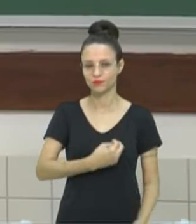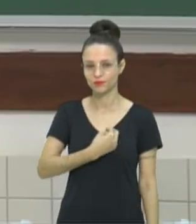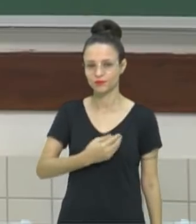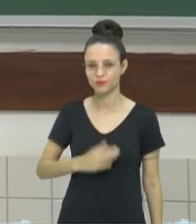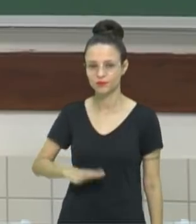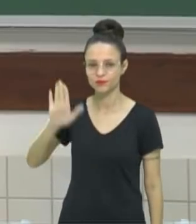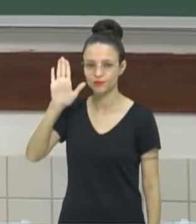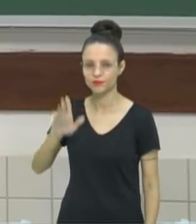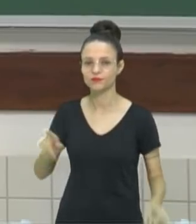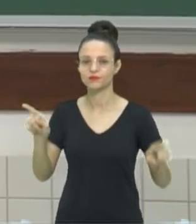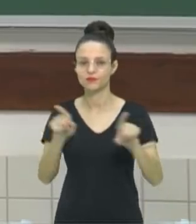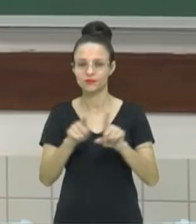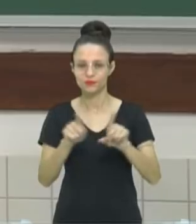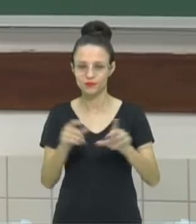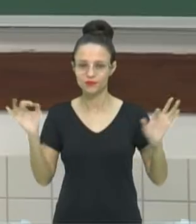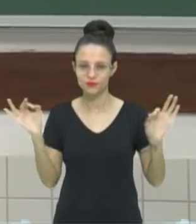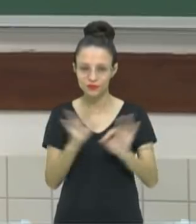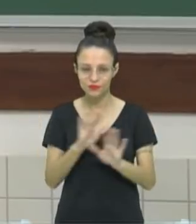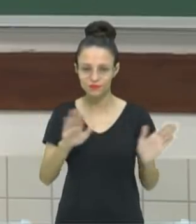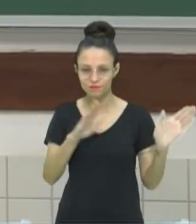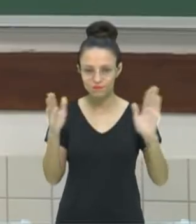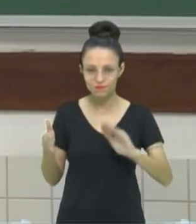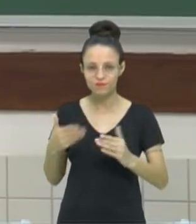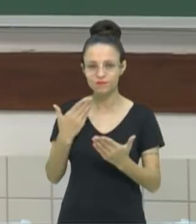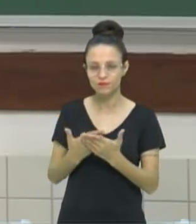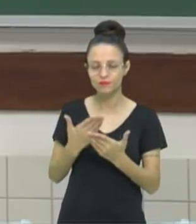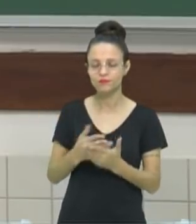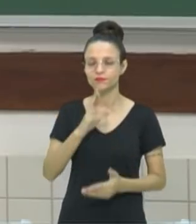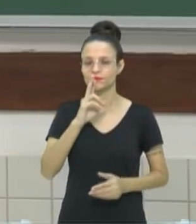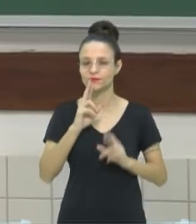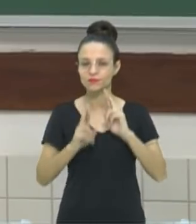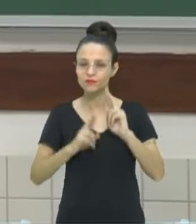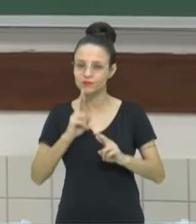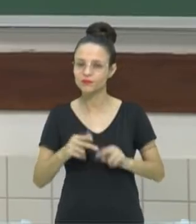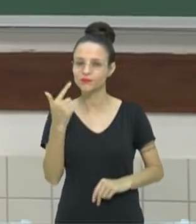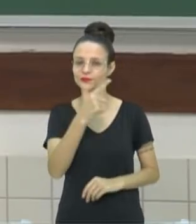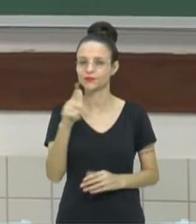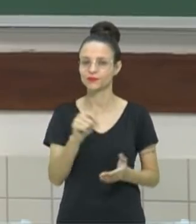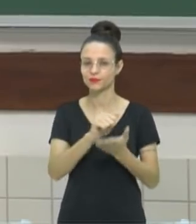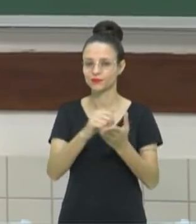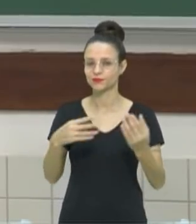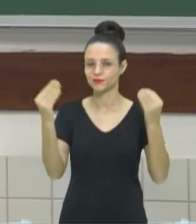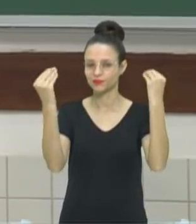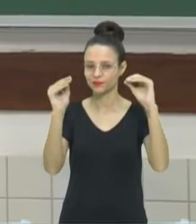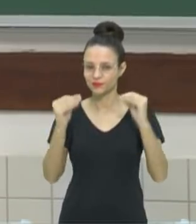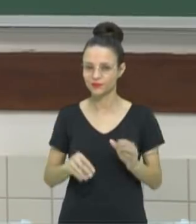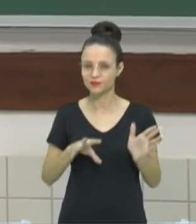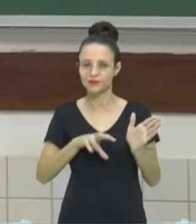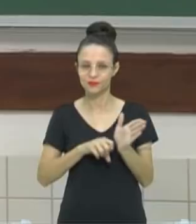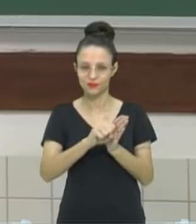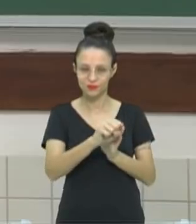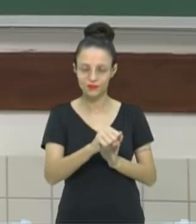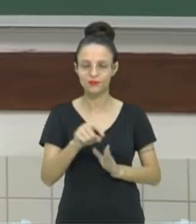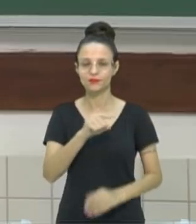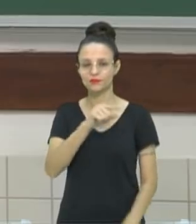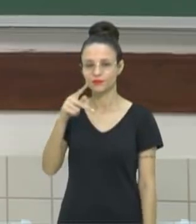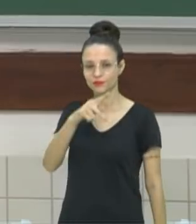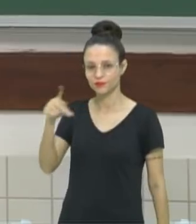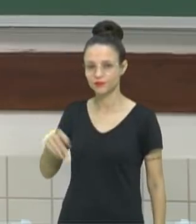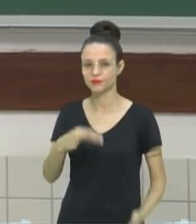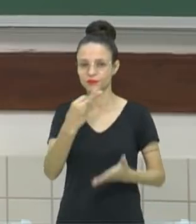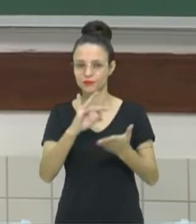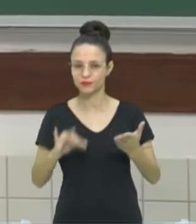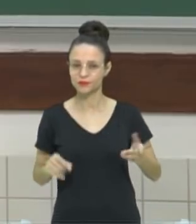vocês. Assim que terminar a nossa aula, também realizar as outras atividades que são postadas da nossa aula para que o professor acompanhe